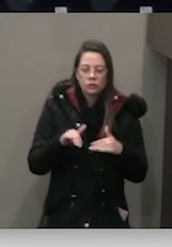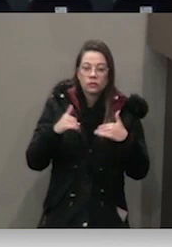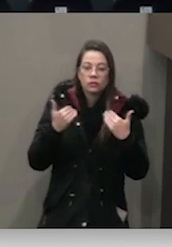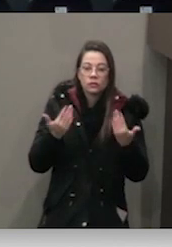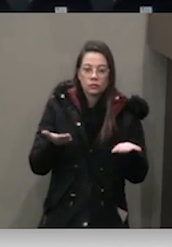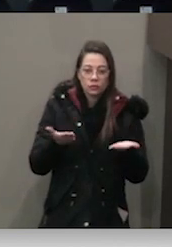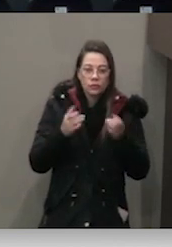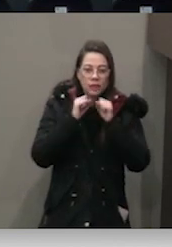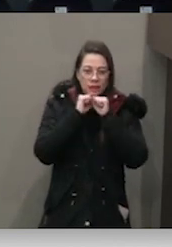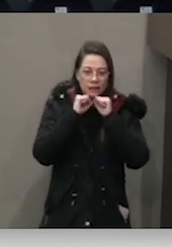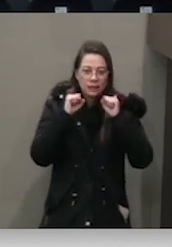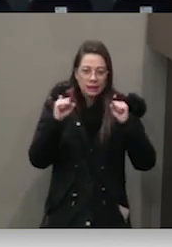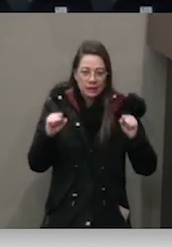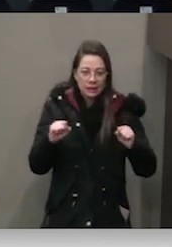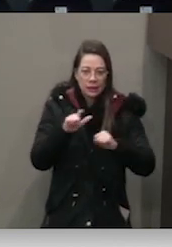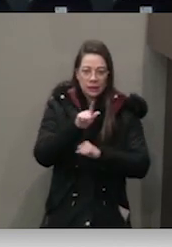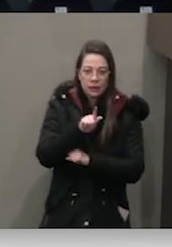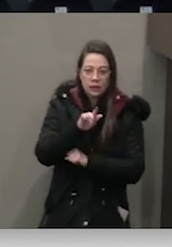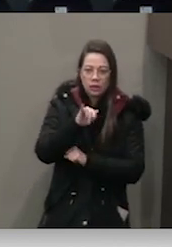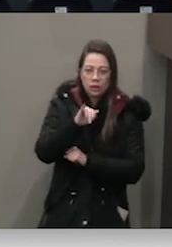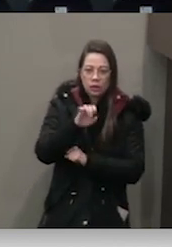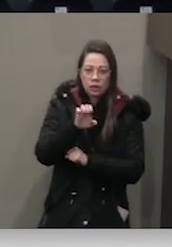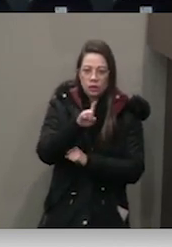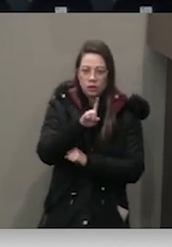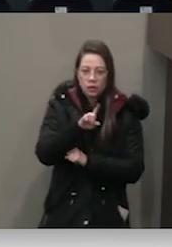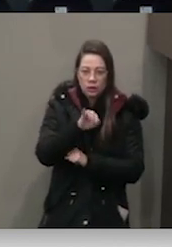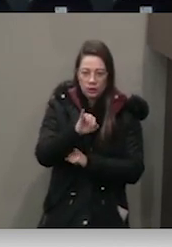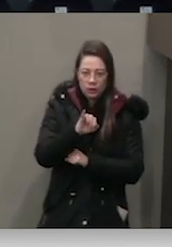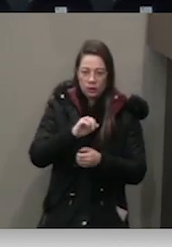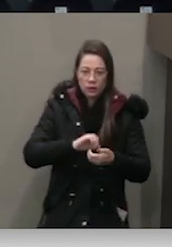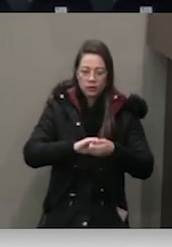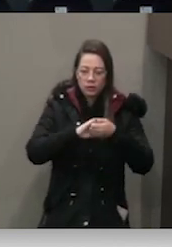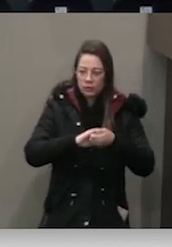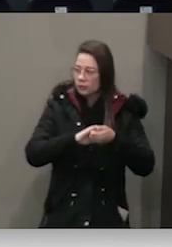o secretário Giese vai fazer uma saudação.